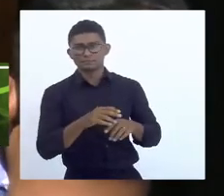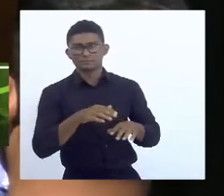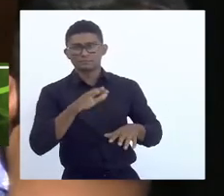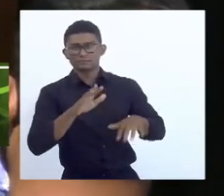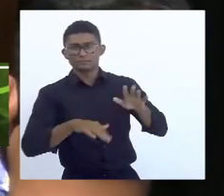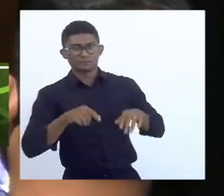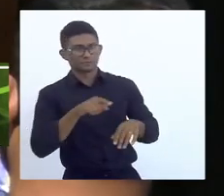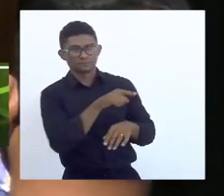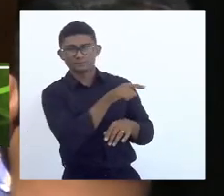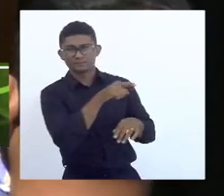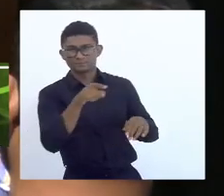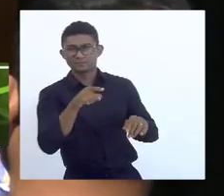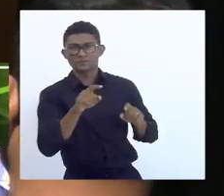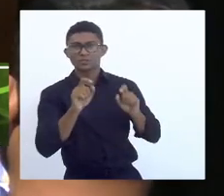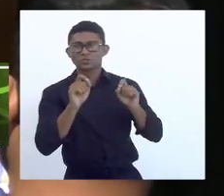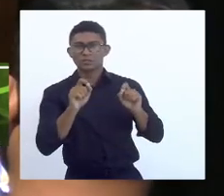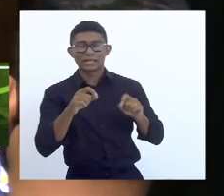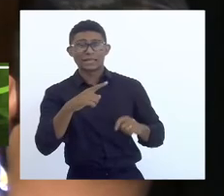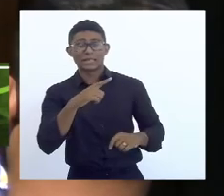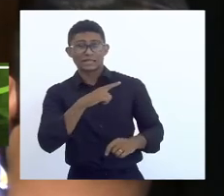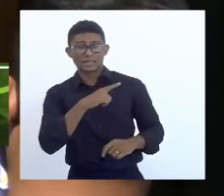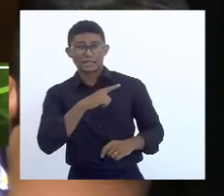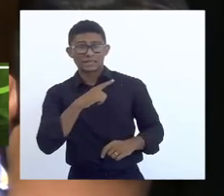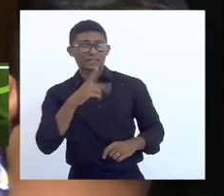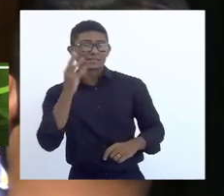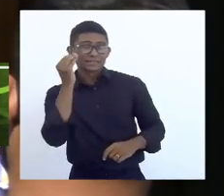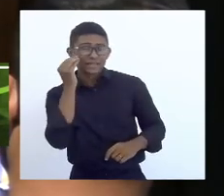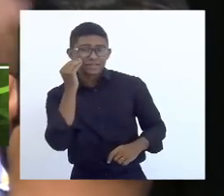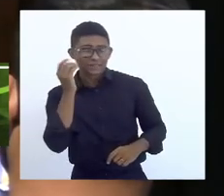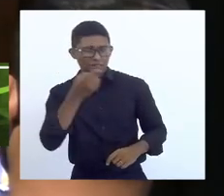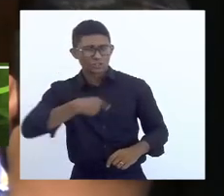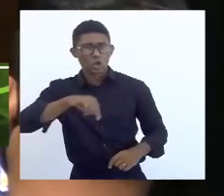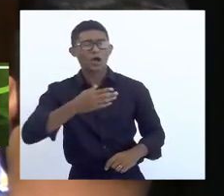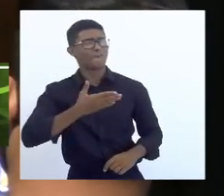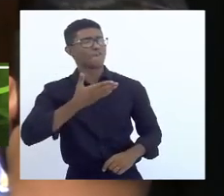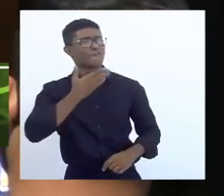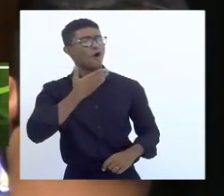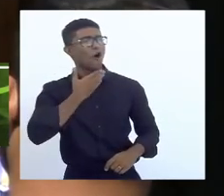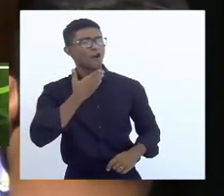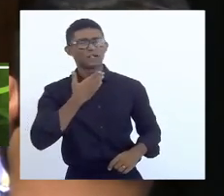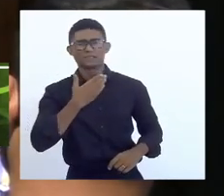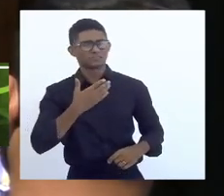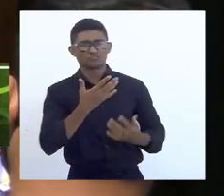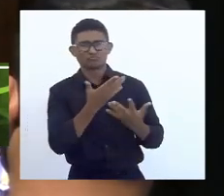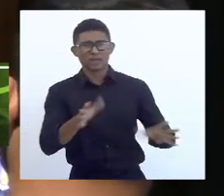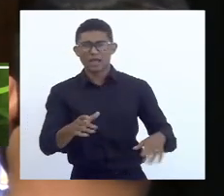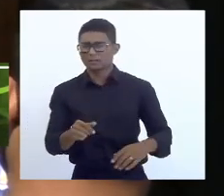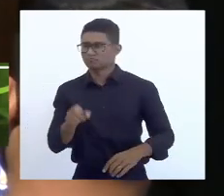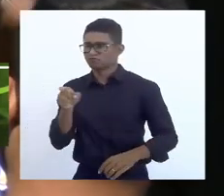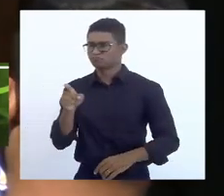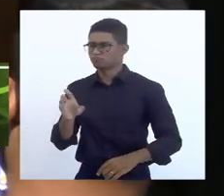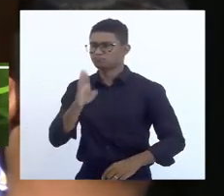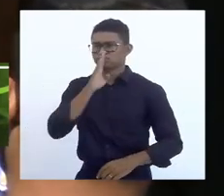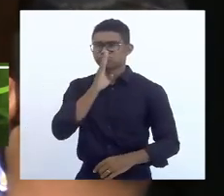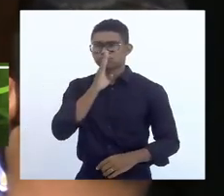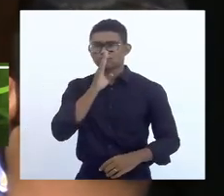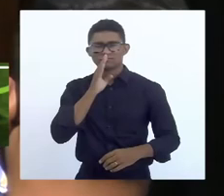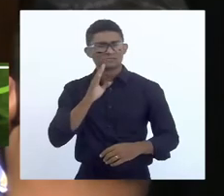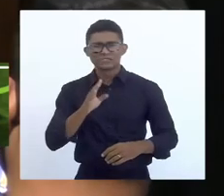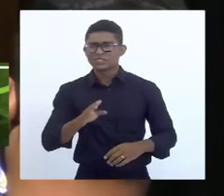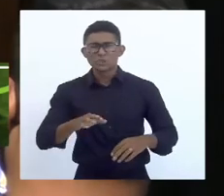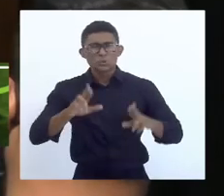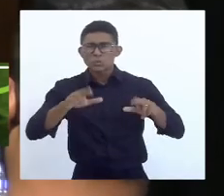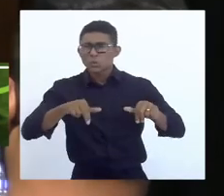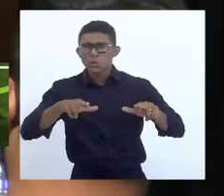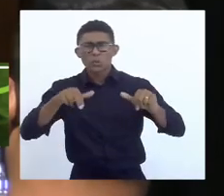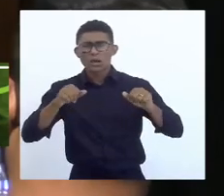som, tentam abafar a nossa voz, mas a gente fala que jamais vão calar a nossa voz, porque nós